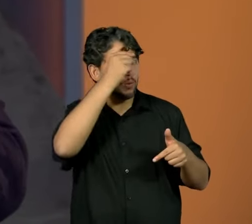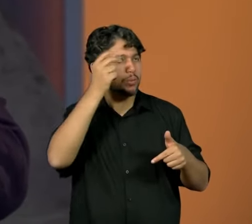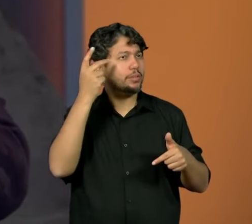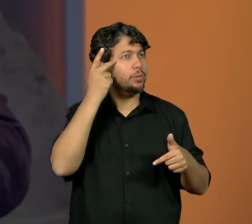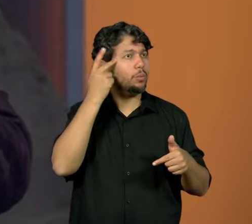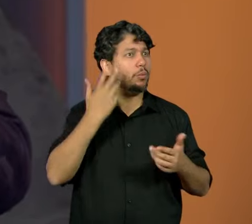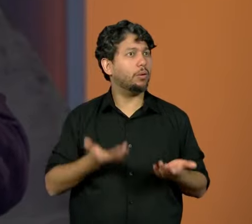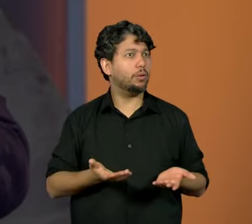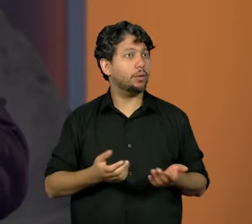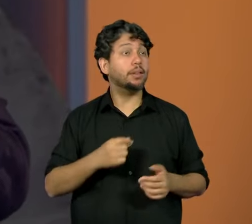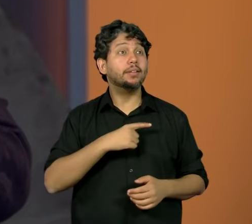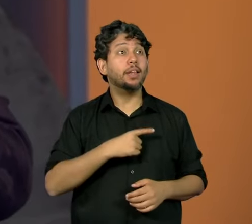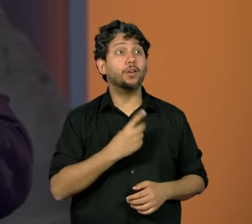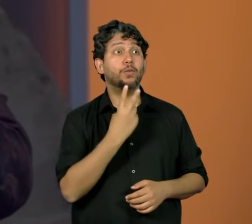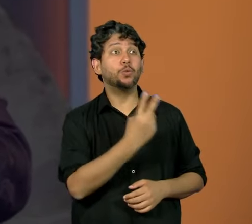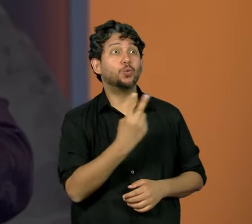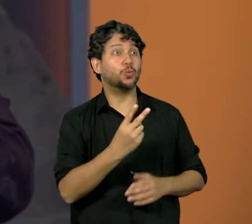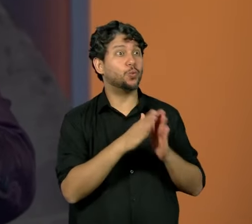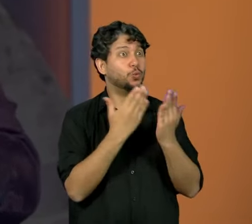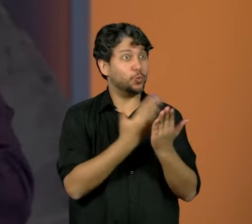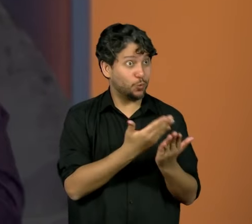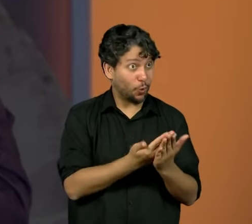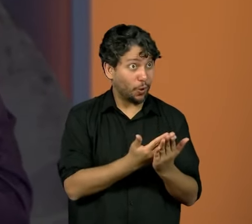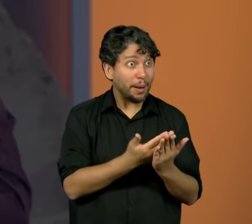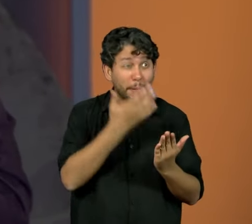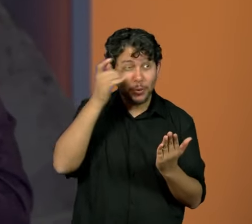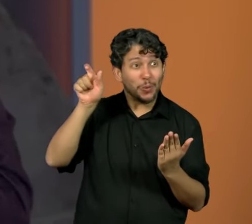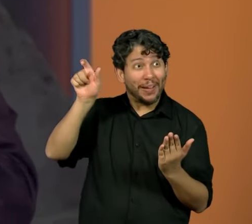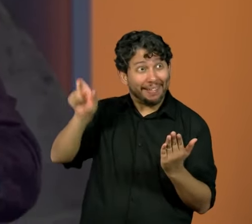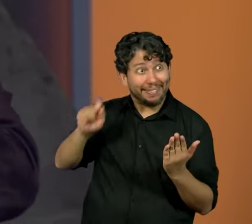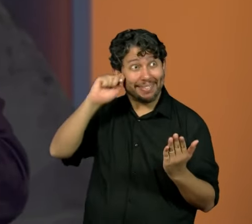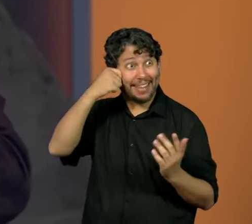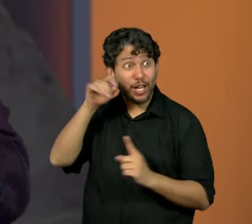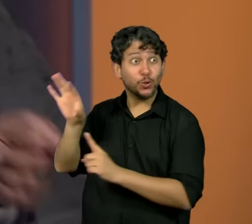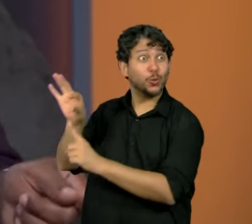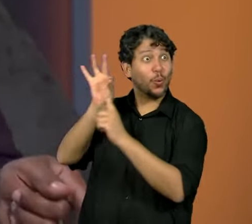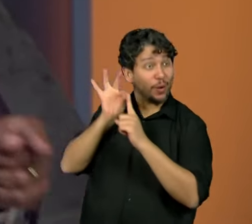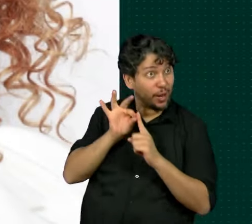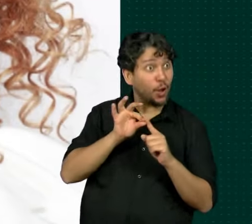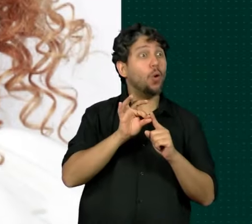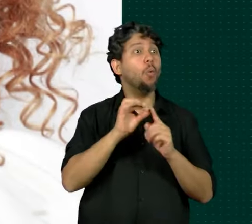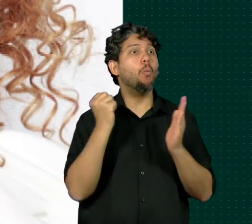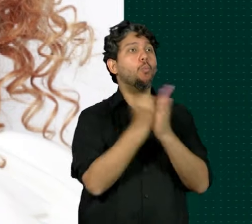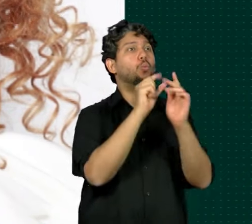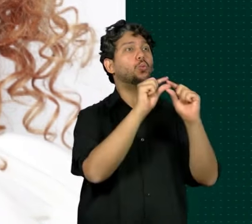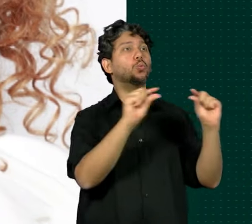nomeou 22 escolas com o nome de personalidades negras. A última delas, inclusive,